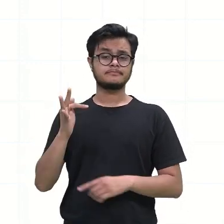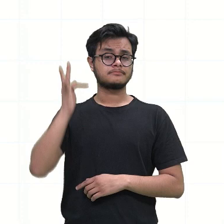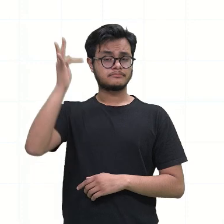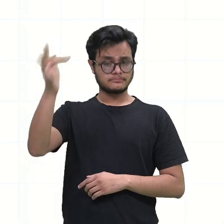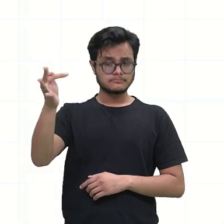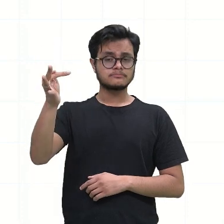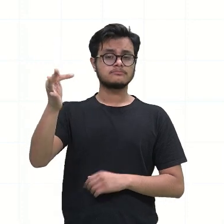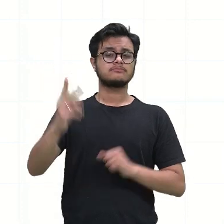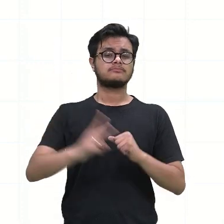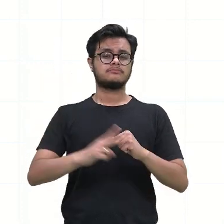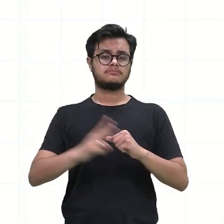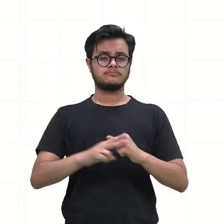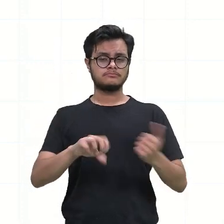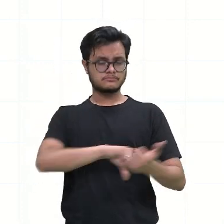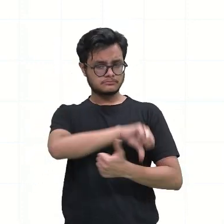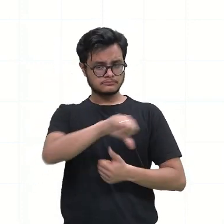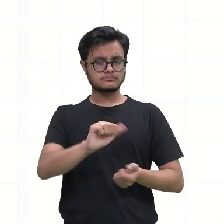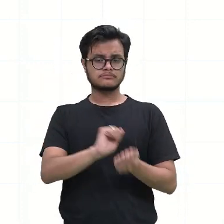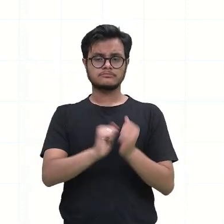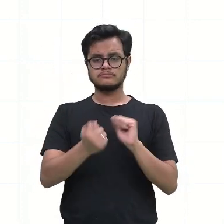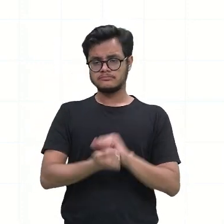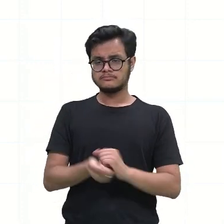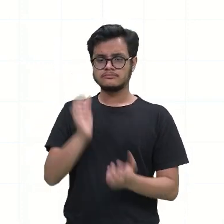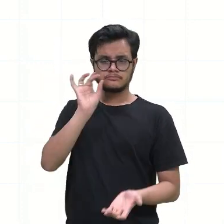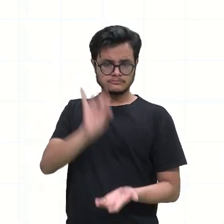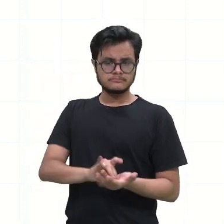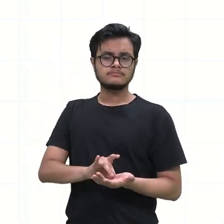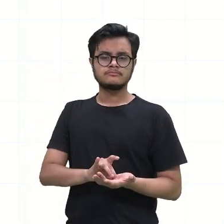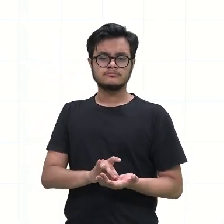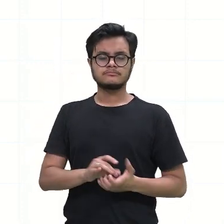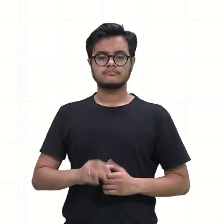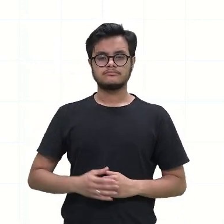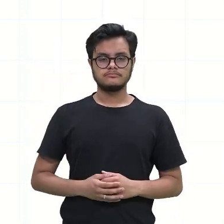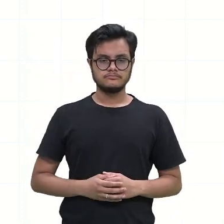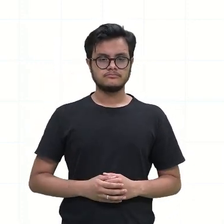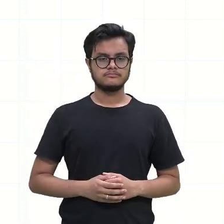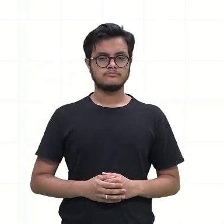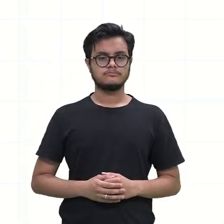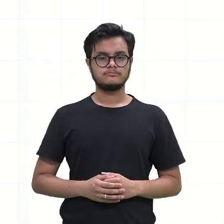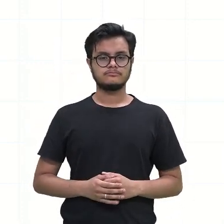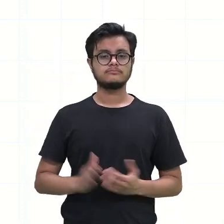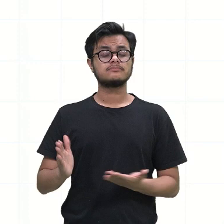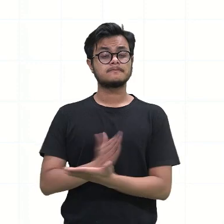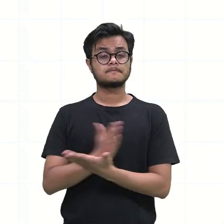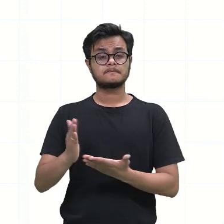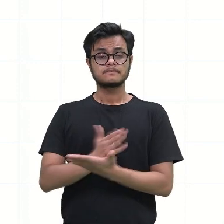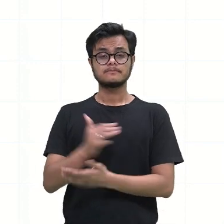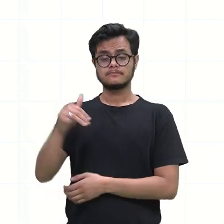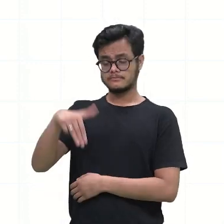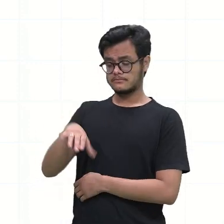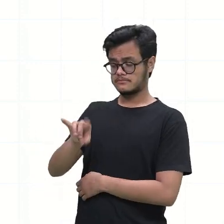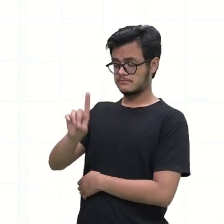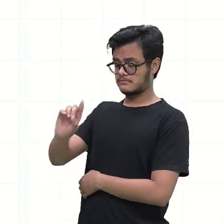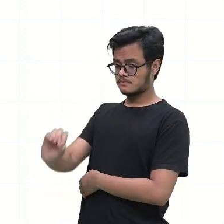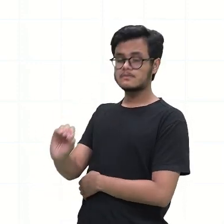No passado, ou também conhecido como pretérito, também vai estar de outra forma. Ou no futuro.